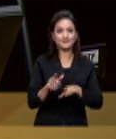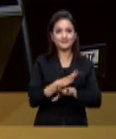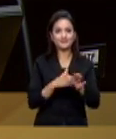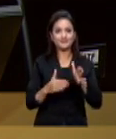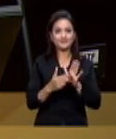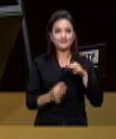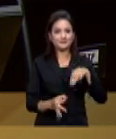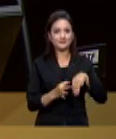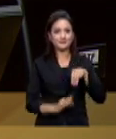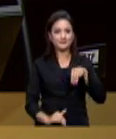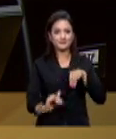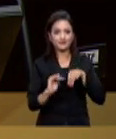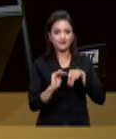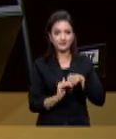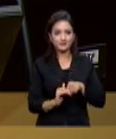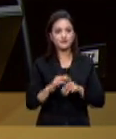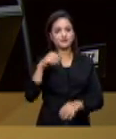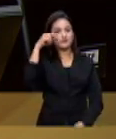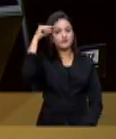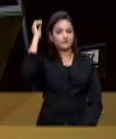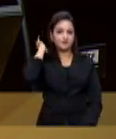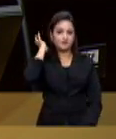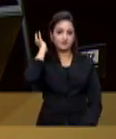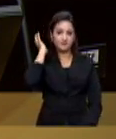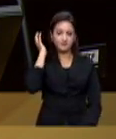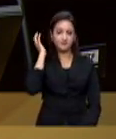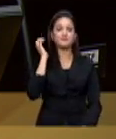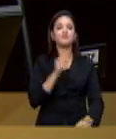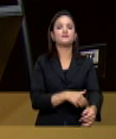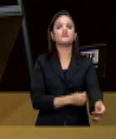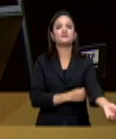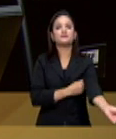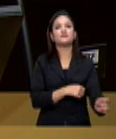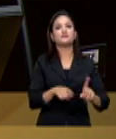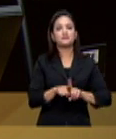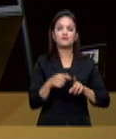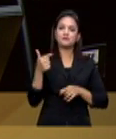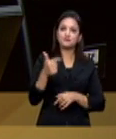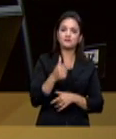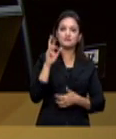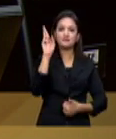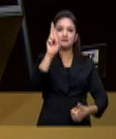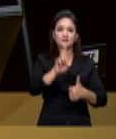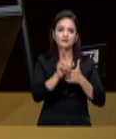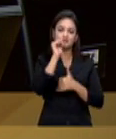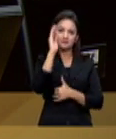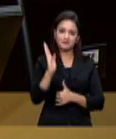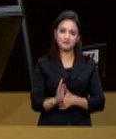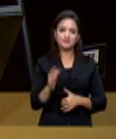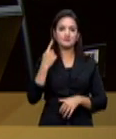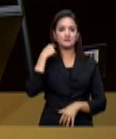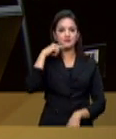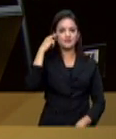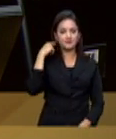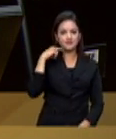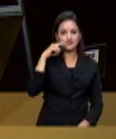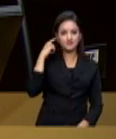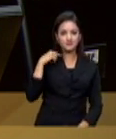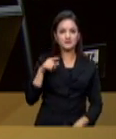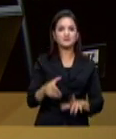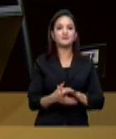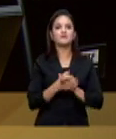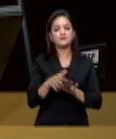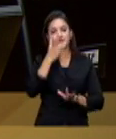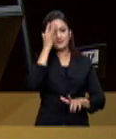ministro relator, ministra Rosa Weber, senhor vice-procurador-geral da República, senhoras advogadas, especialmente o que assomou a tribuna,